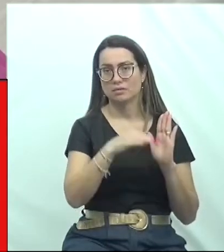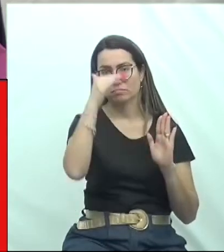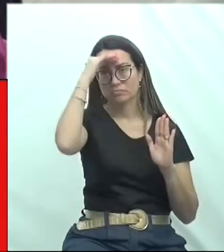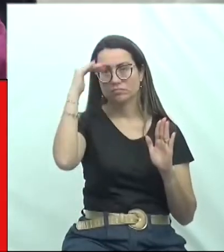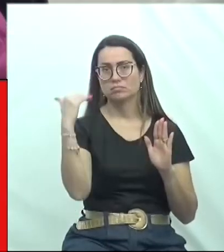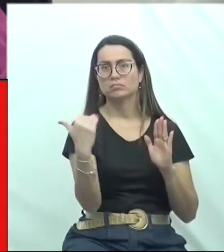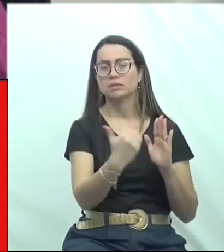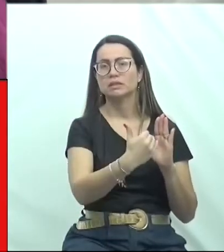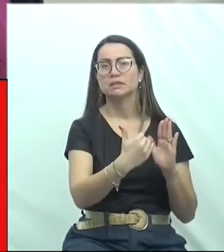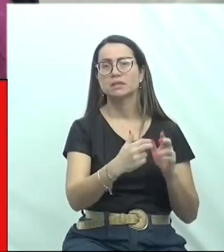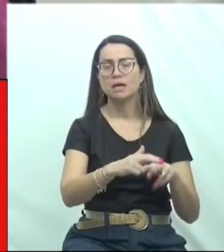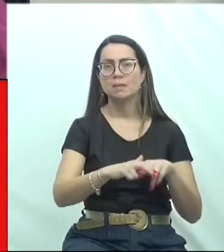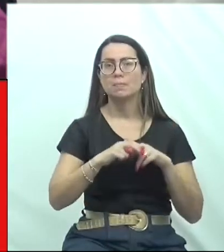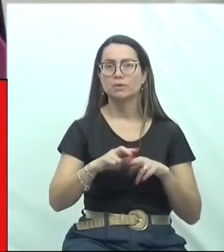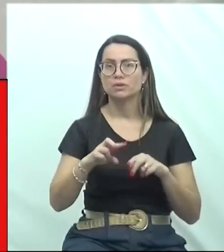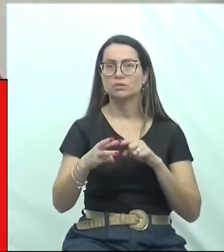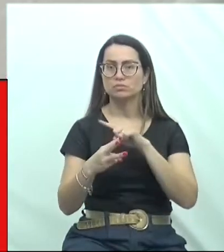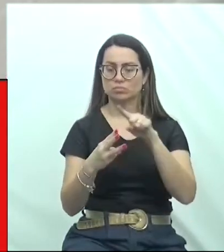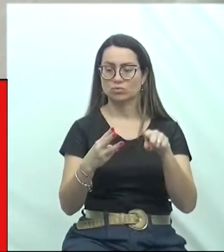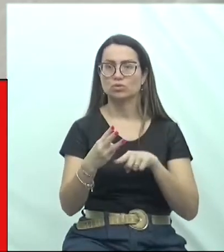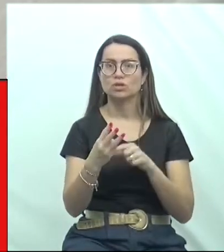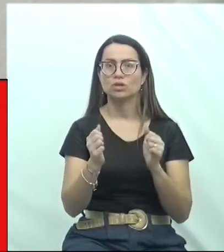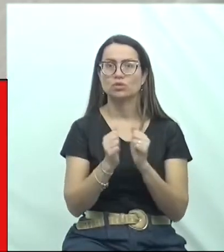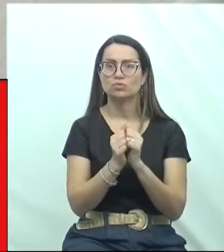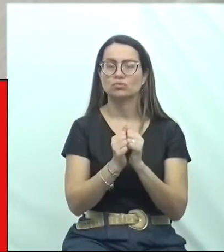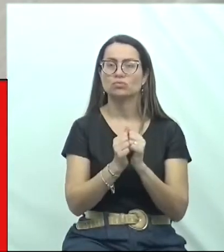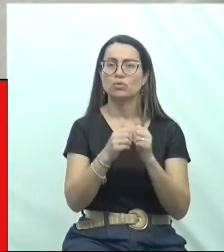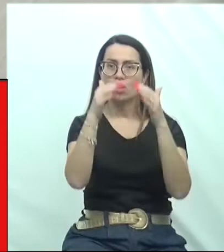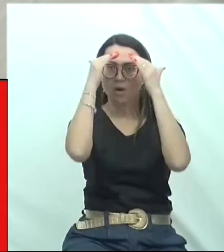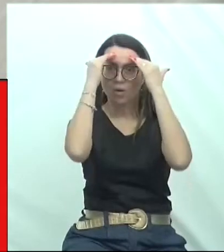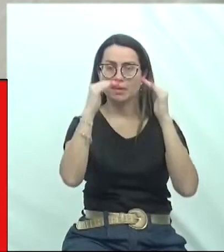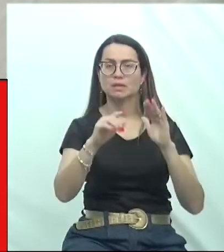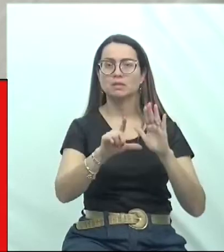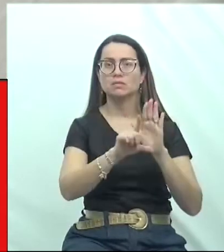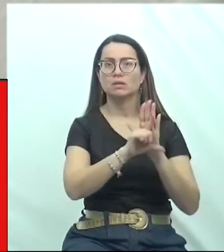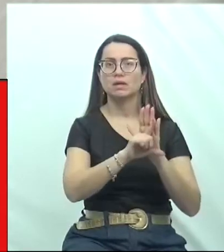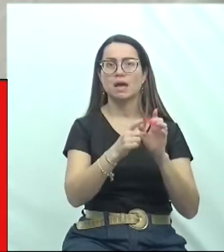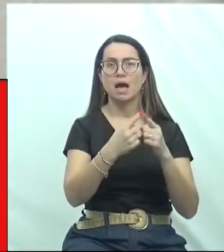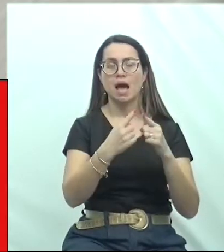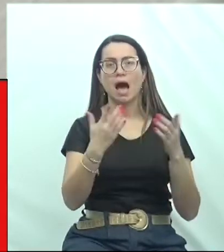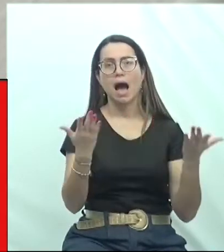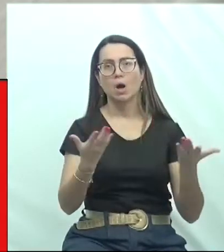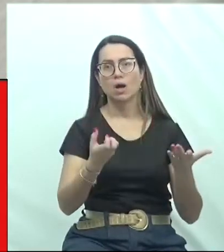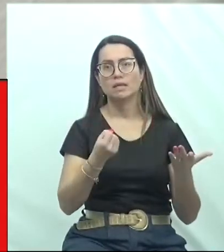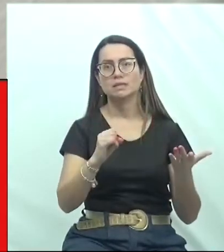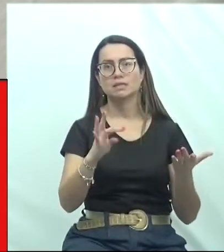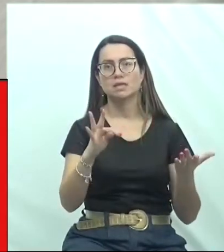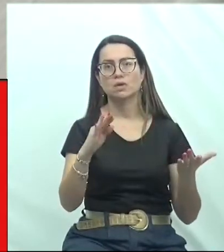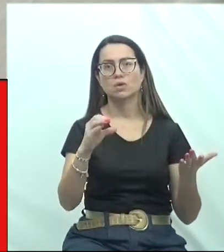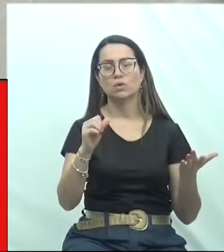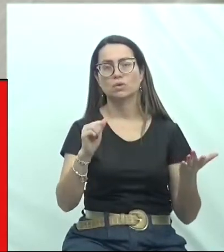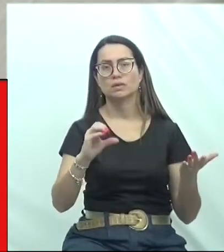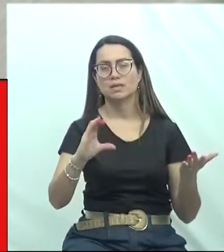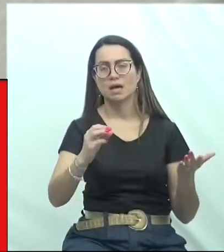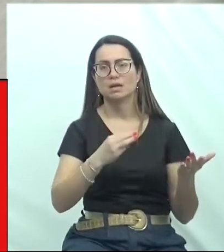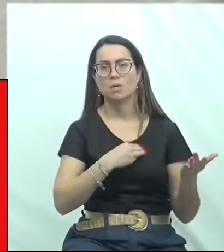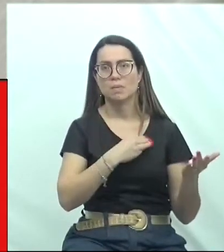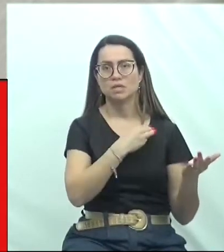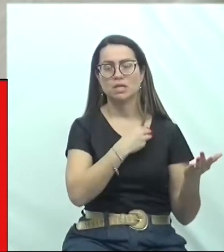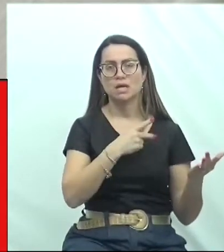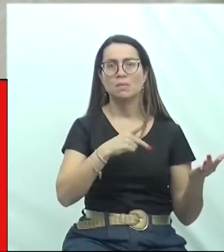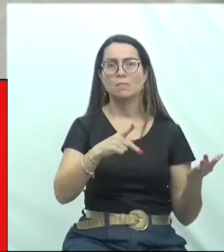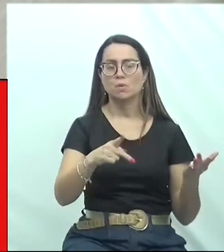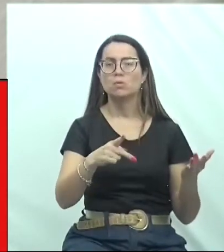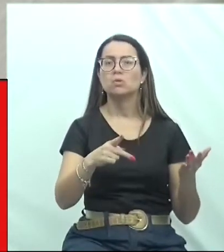então por isso que aqui nós três estamos seguindo leis. Agora, se esse TAC realmente for para frente, Ministério Público, todos os